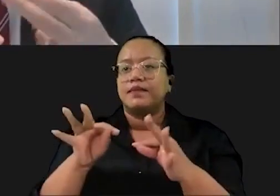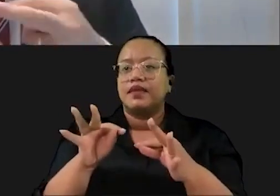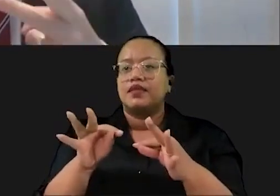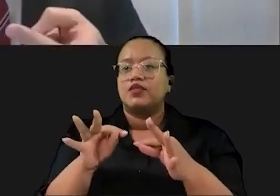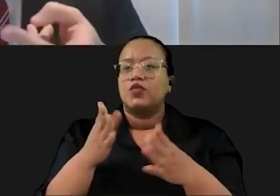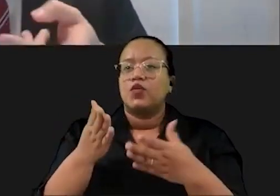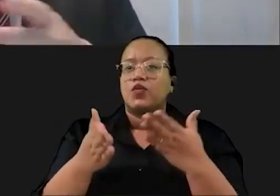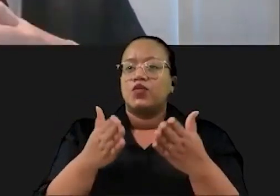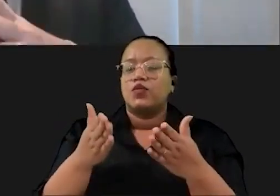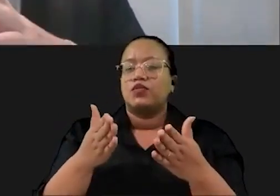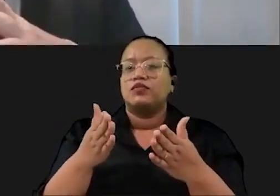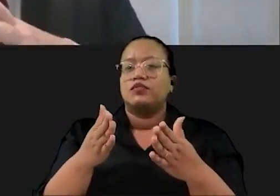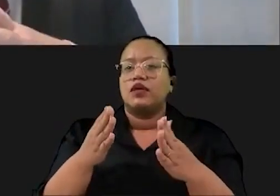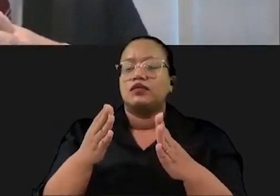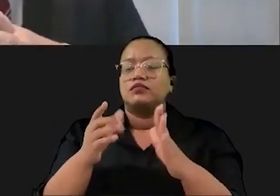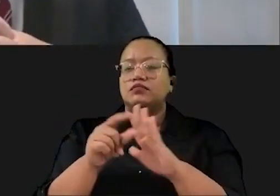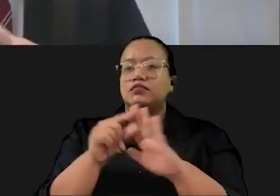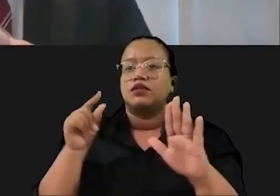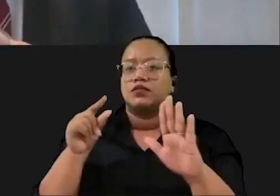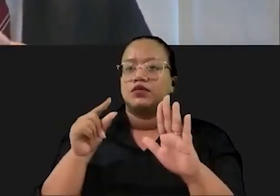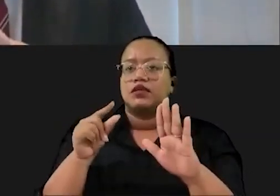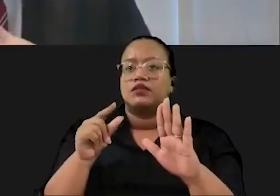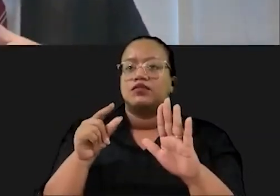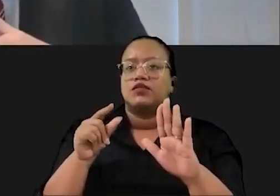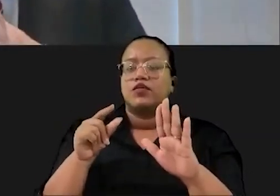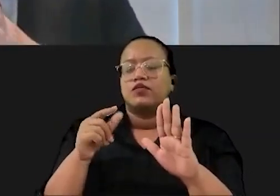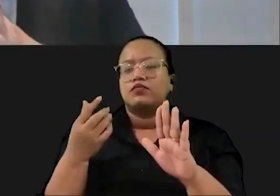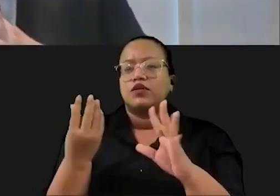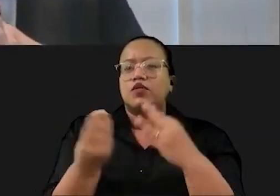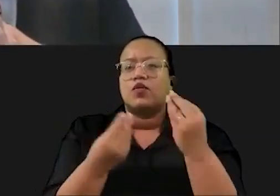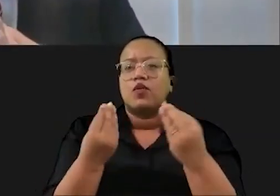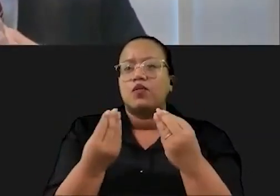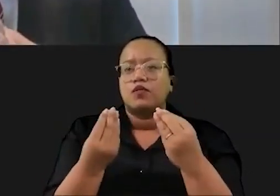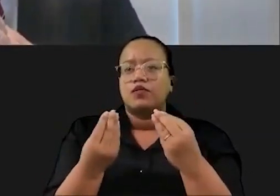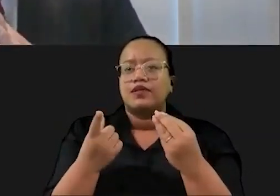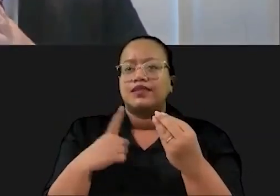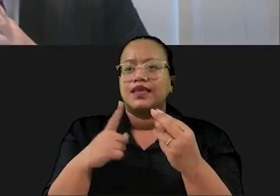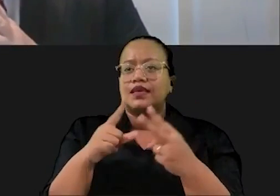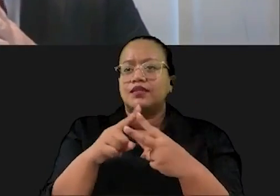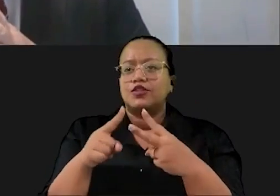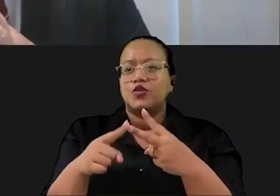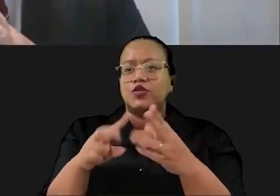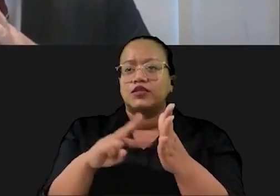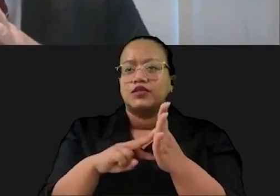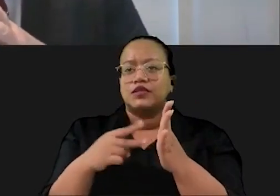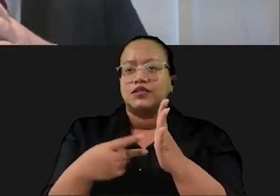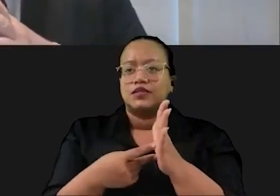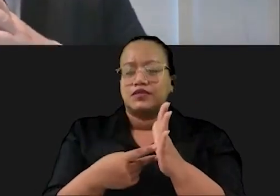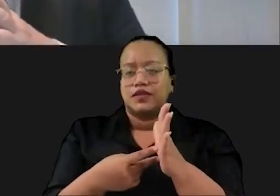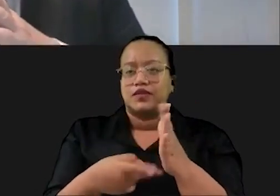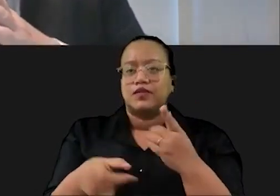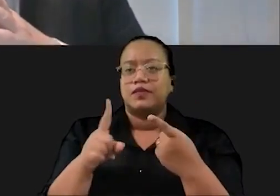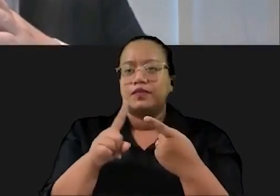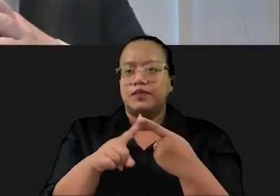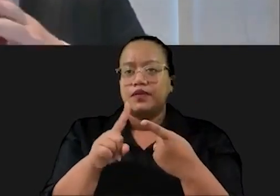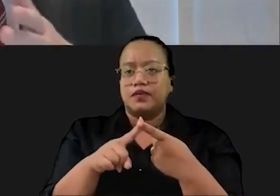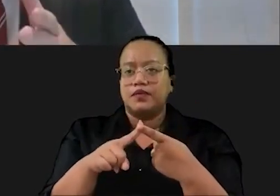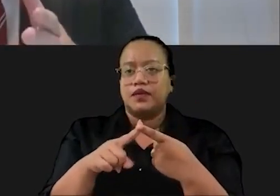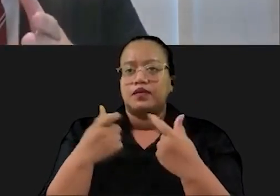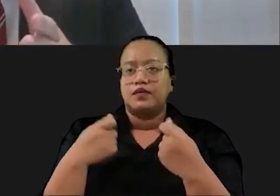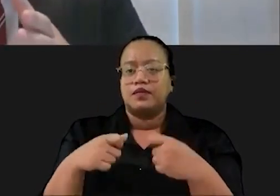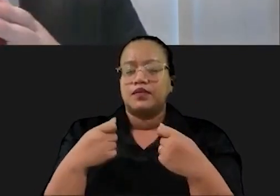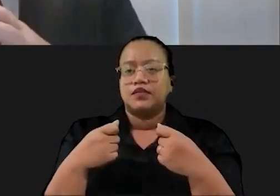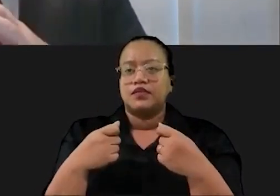dois significados. Primeiro, em fazer a solução conciliatória como aquela que melhor